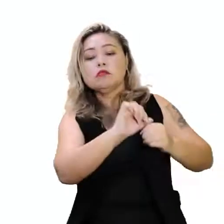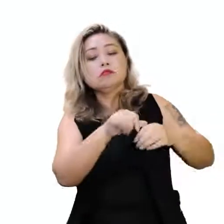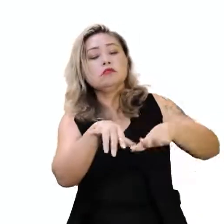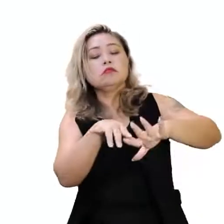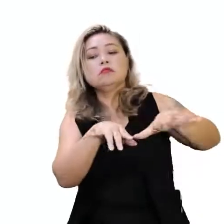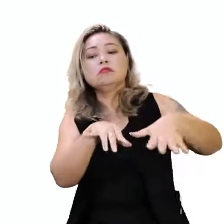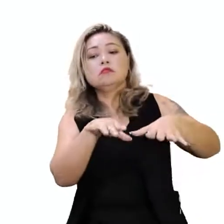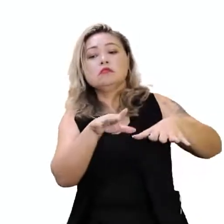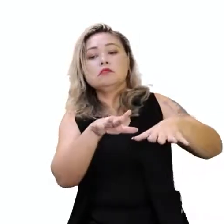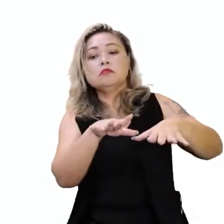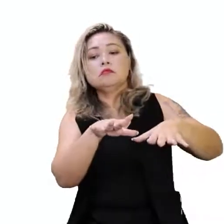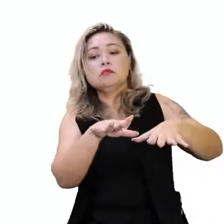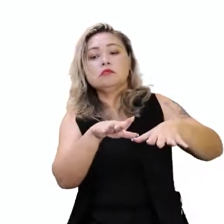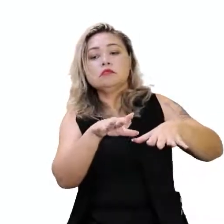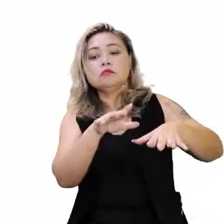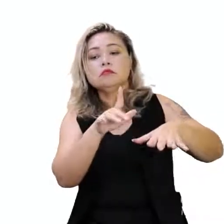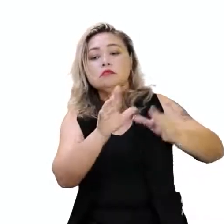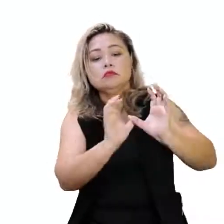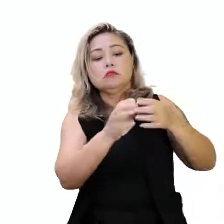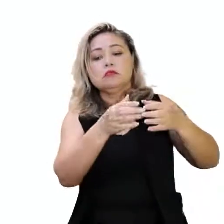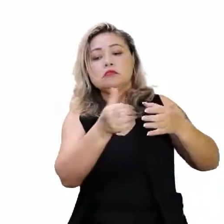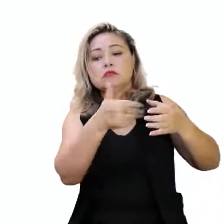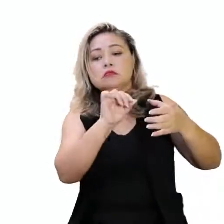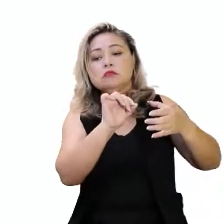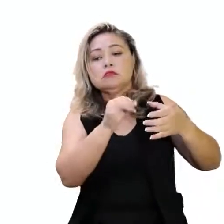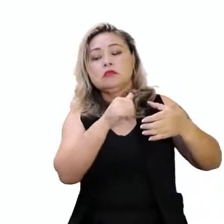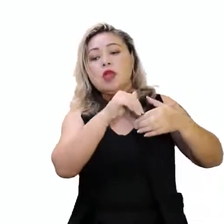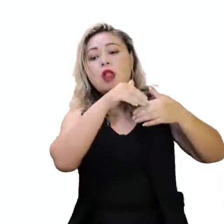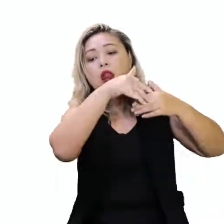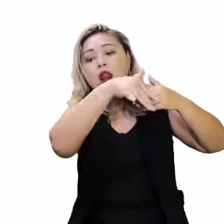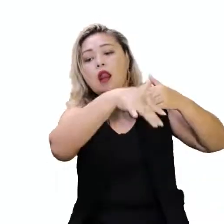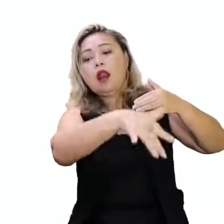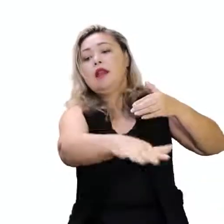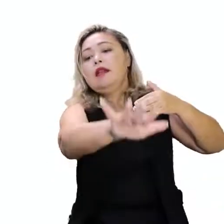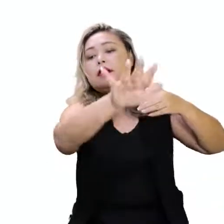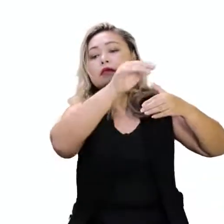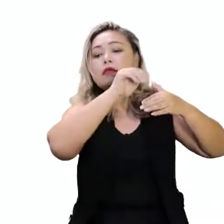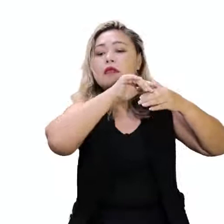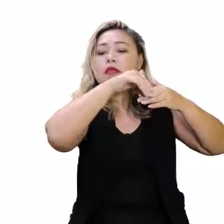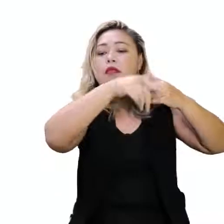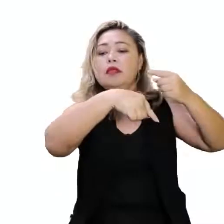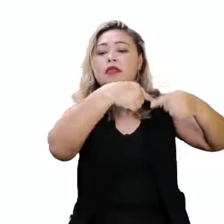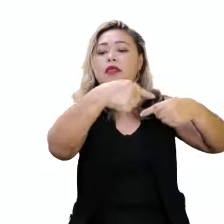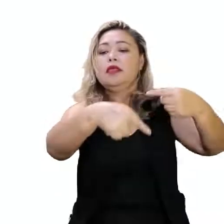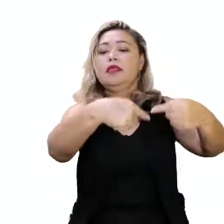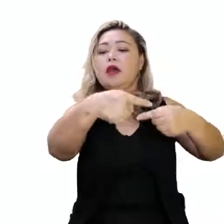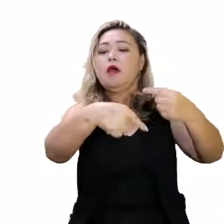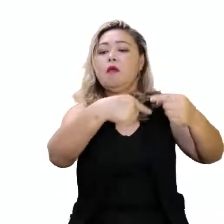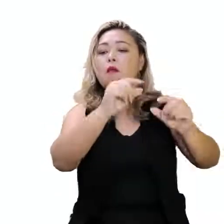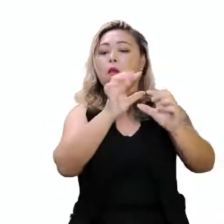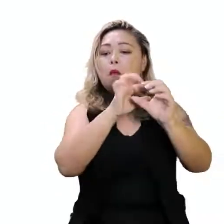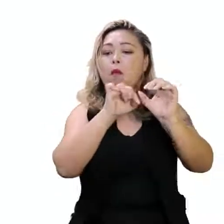bolinhas, dos grupos com 10 bolinhas no ladeira abaixo. Elas vão ter que se virar para poder